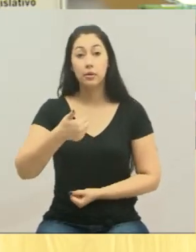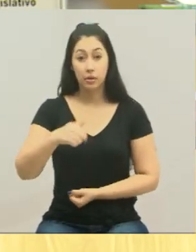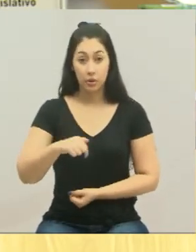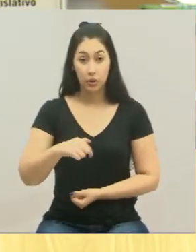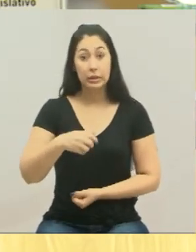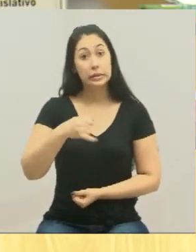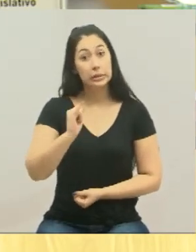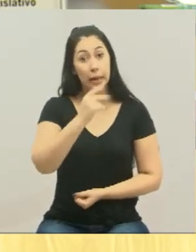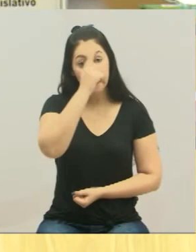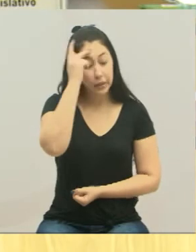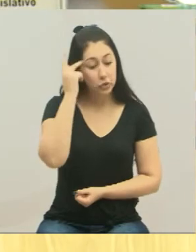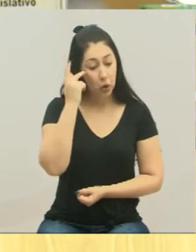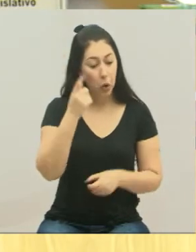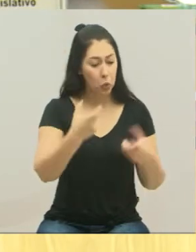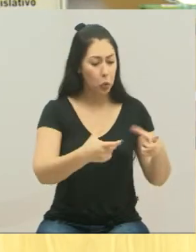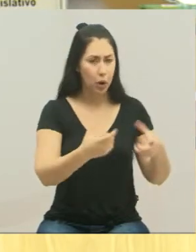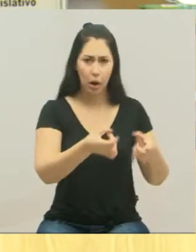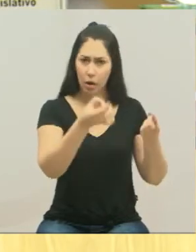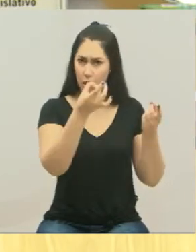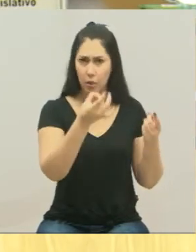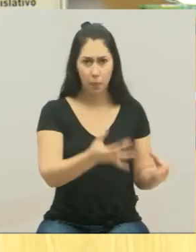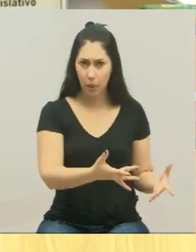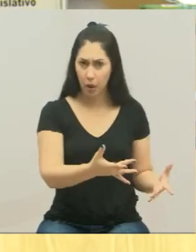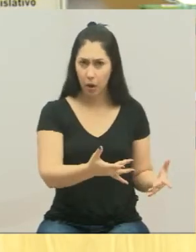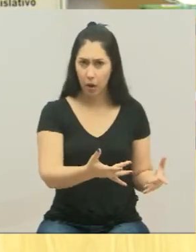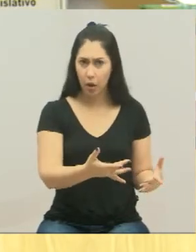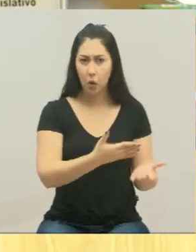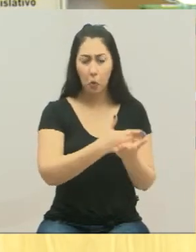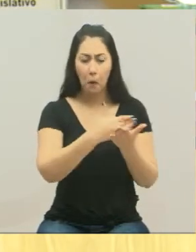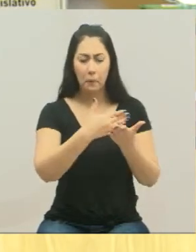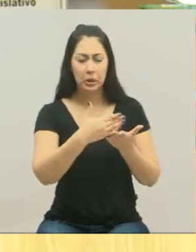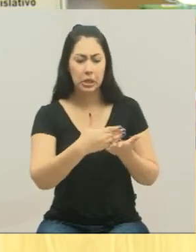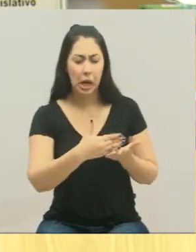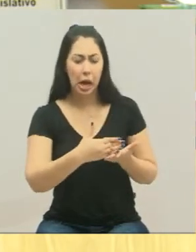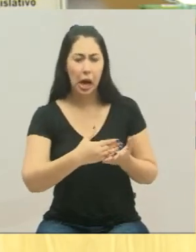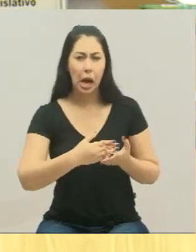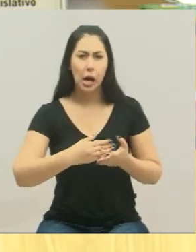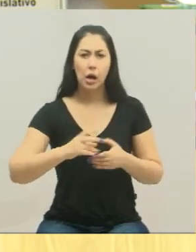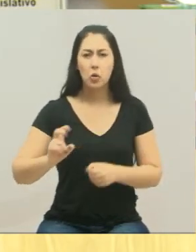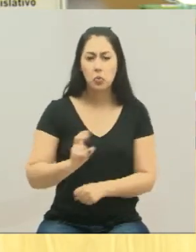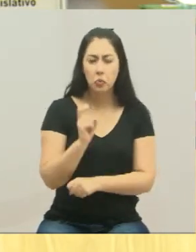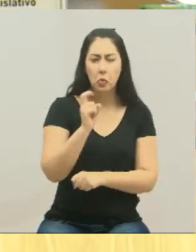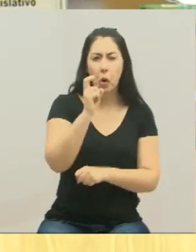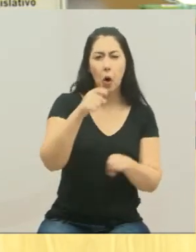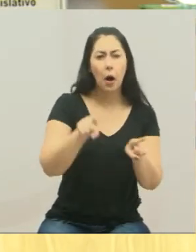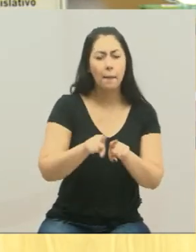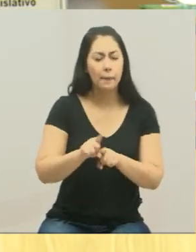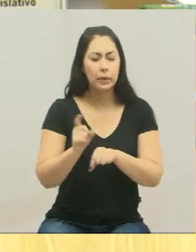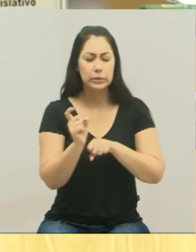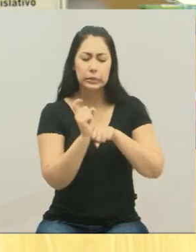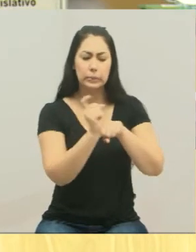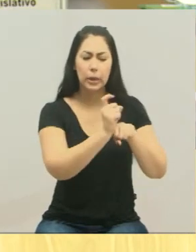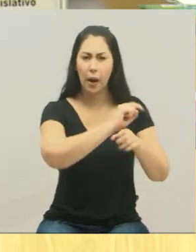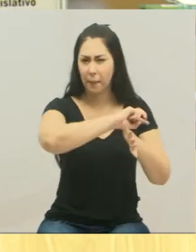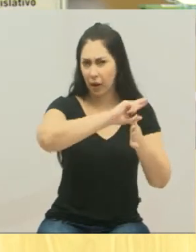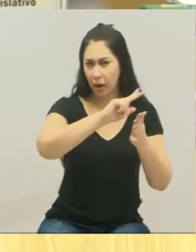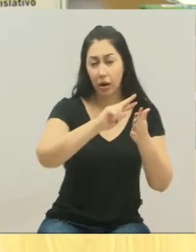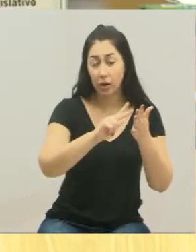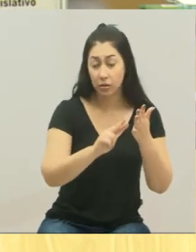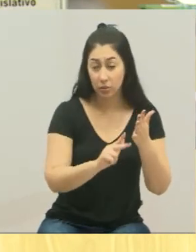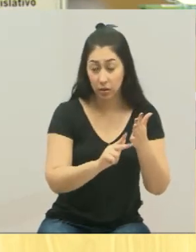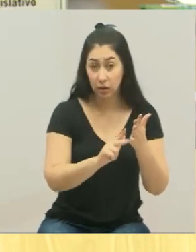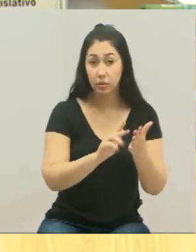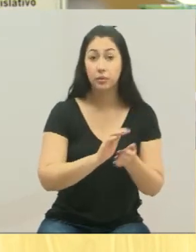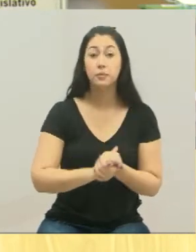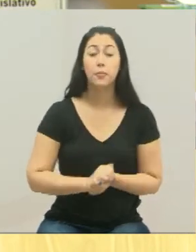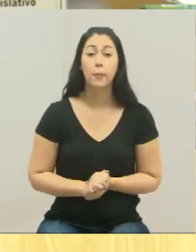venham a provocar o desenvolvimento de criadouros de espécies animais peçonhentos ou transmissores de doenças nos 4 cantos da